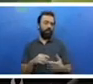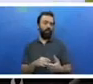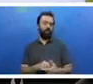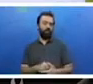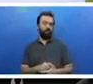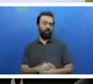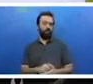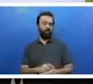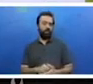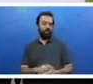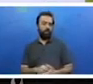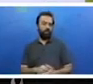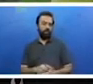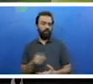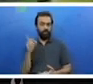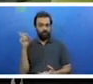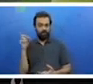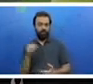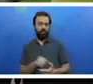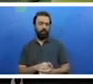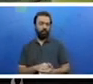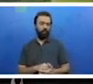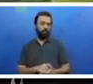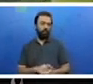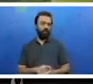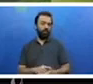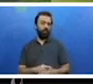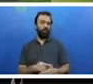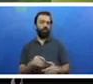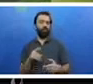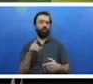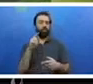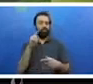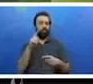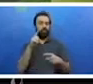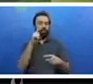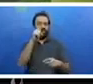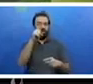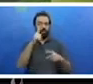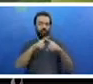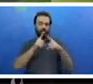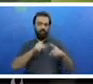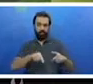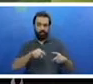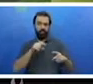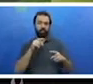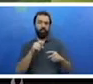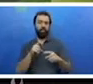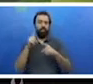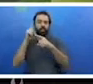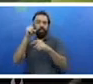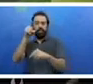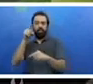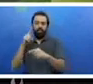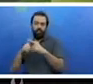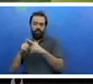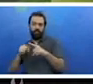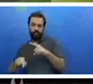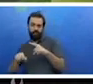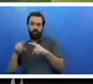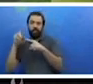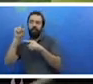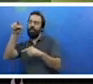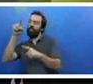resultado. Nesse daqui, se eu multiplico um pelo outro, sempre vai dar o mesmo